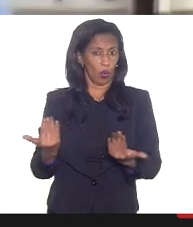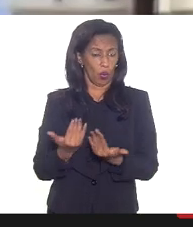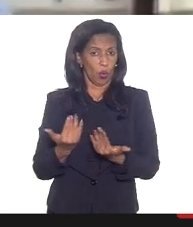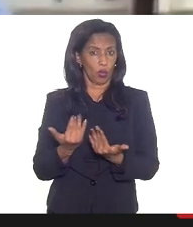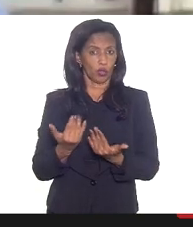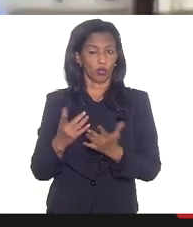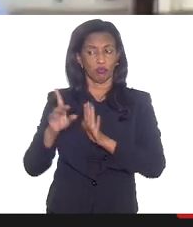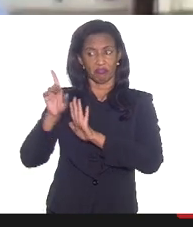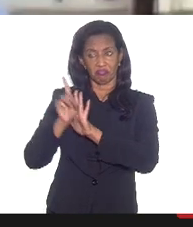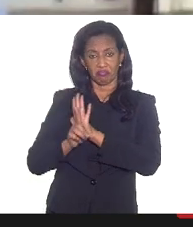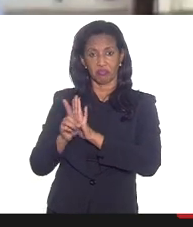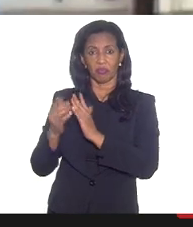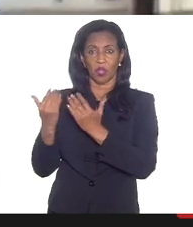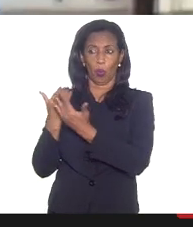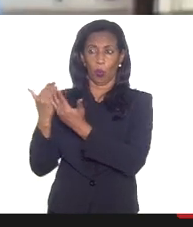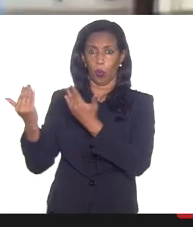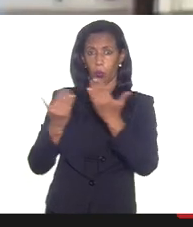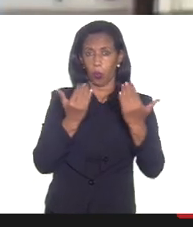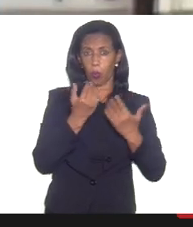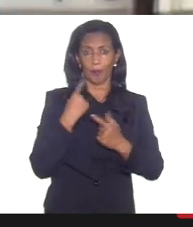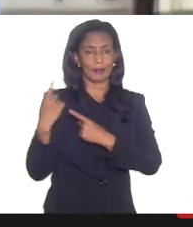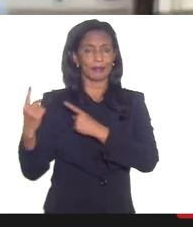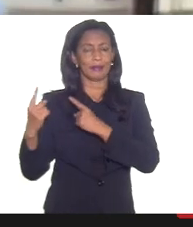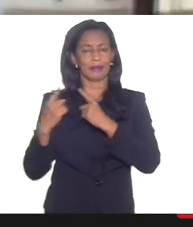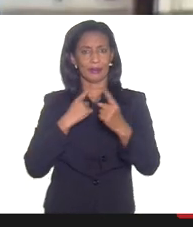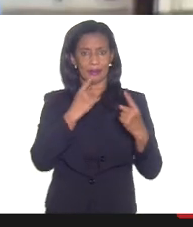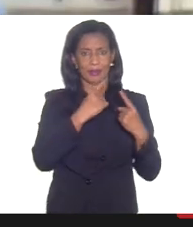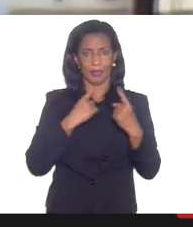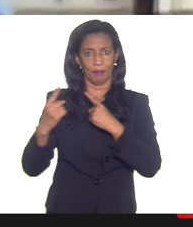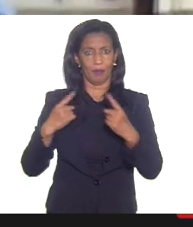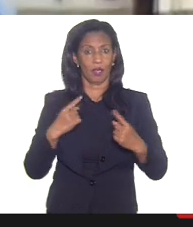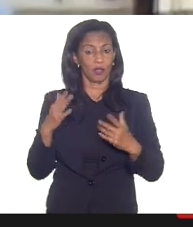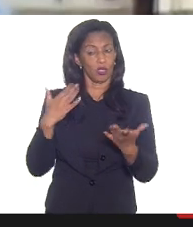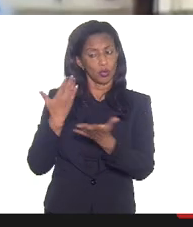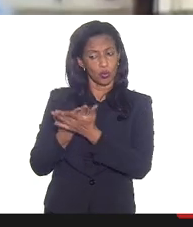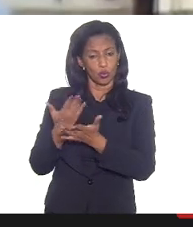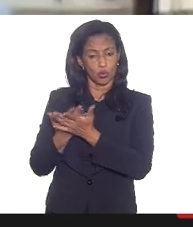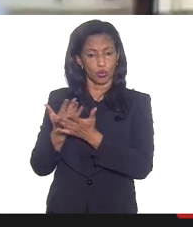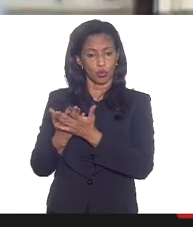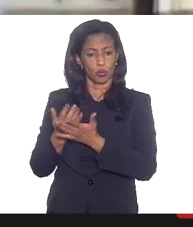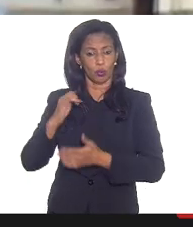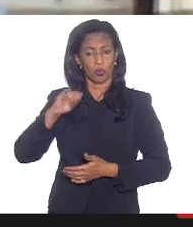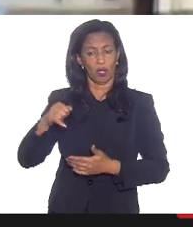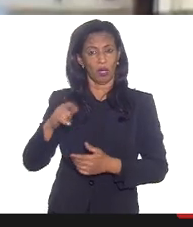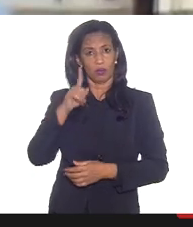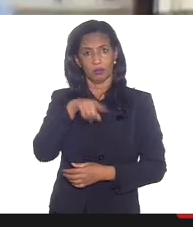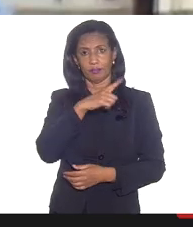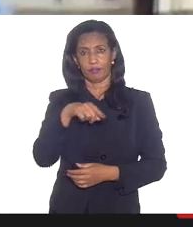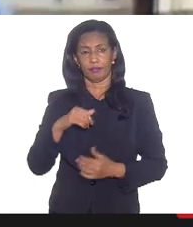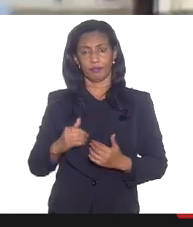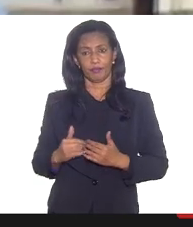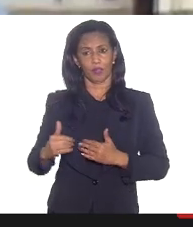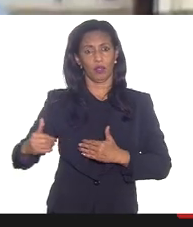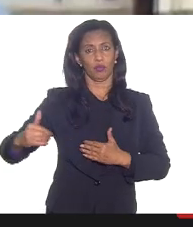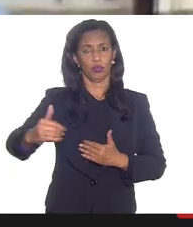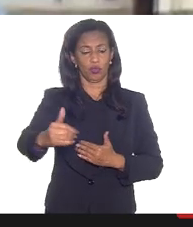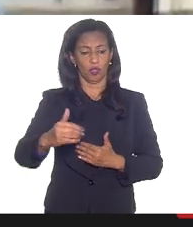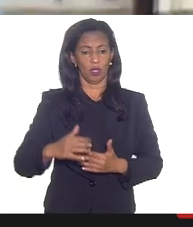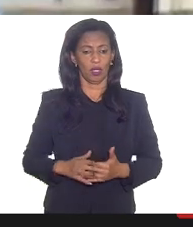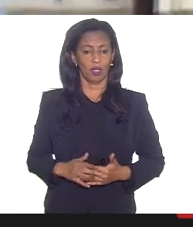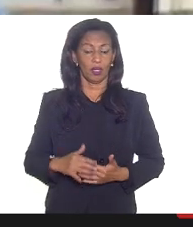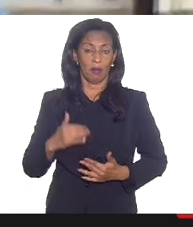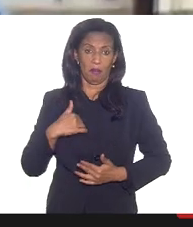com relação ao debate. E, evidentemente, estudar a possibilidade de adiar. Só para encerrar, Flávio,